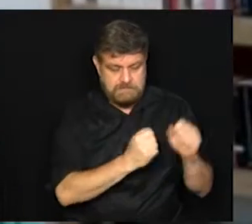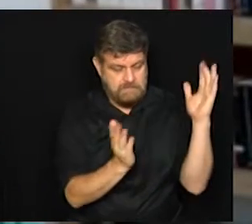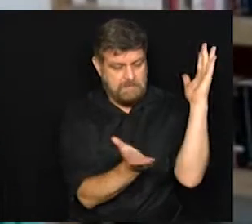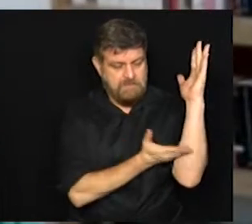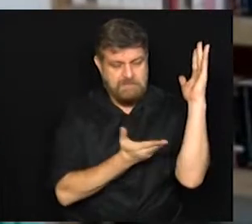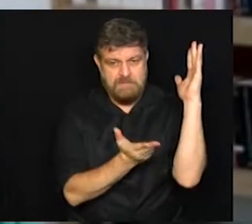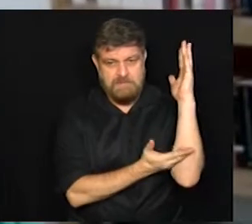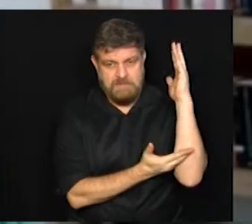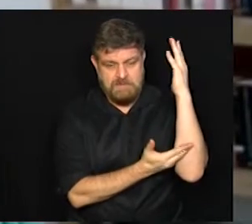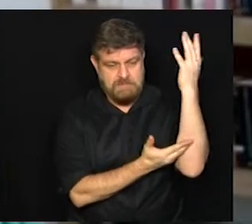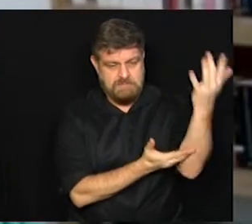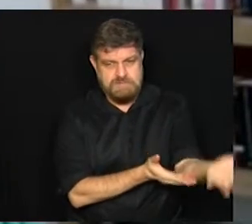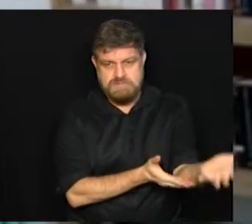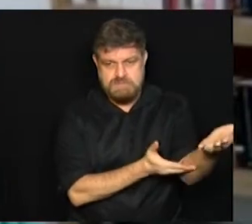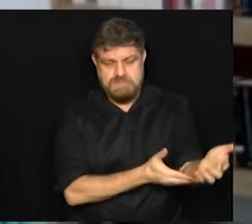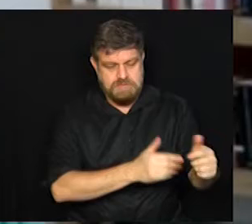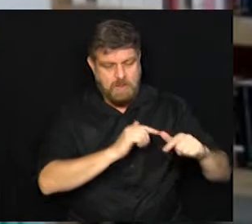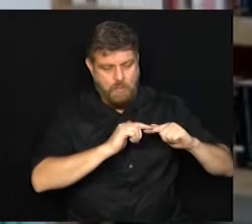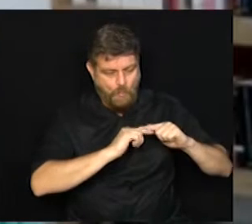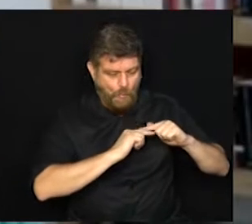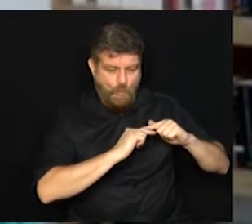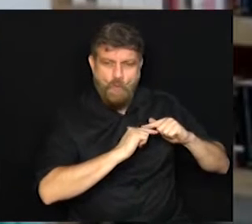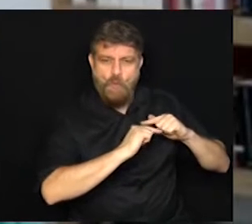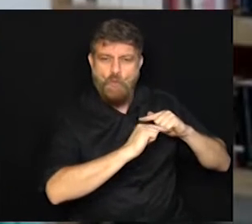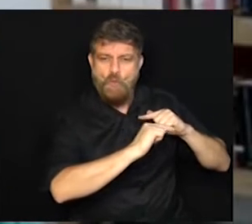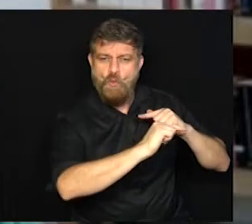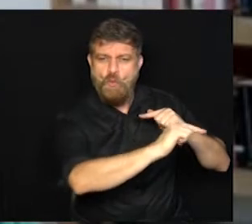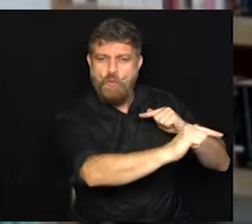né, supressão de